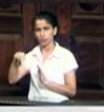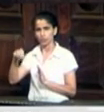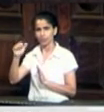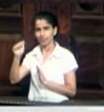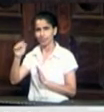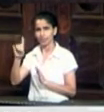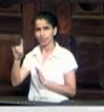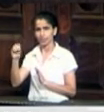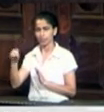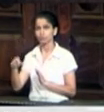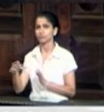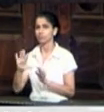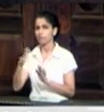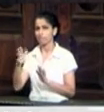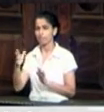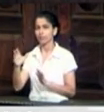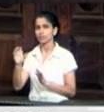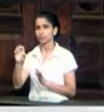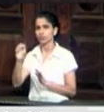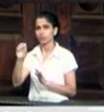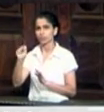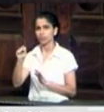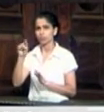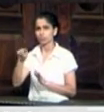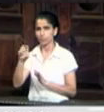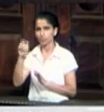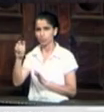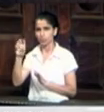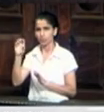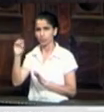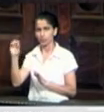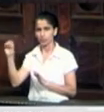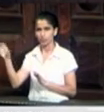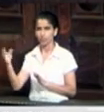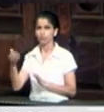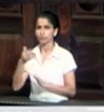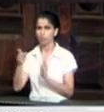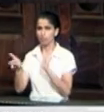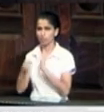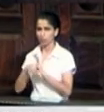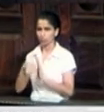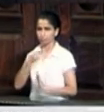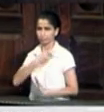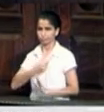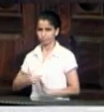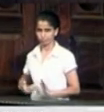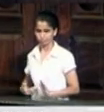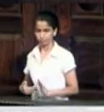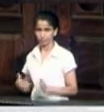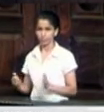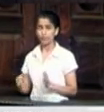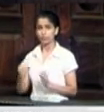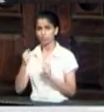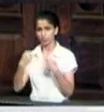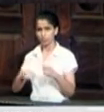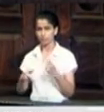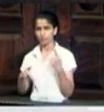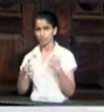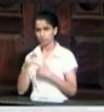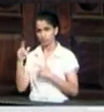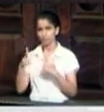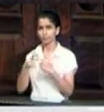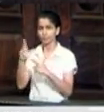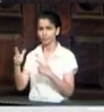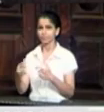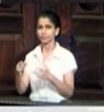cerca de 8.500, e precisa haver um corte nesses cargos, Não é só no Executivo,